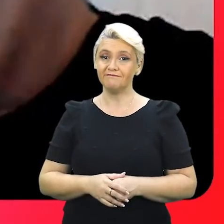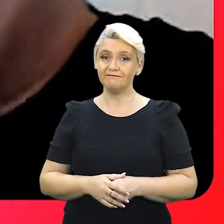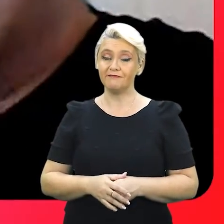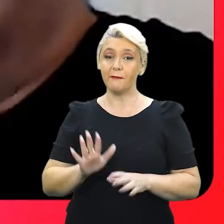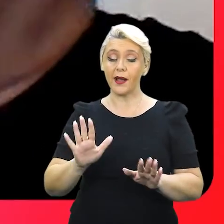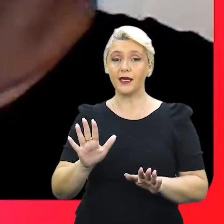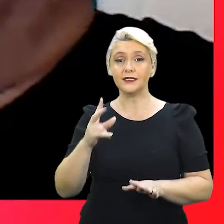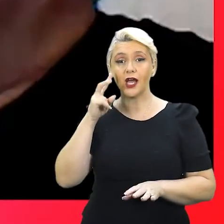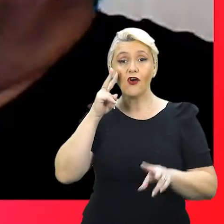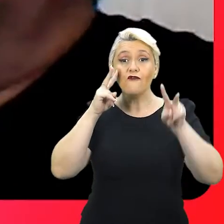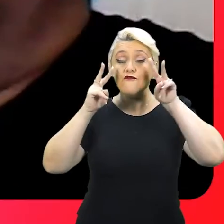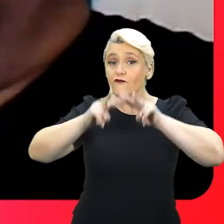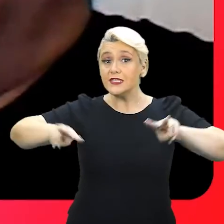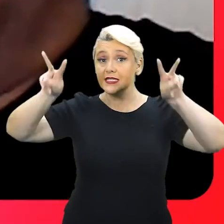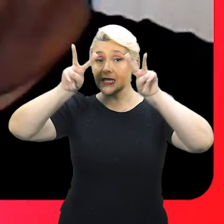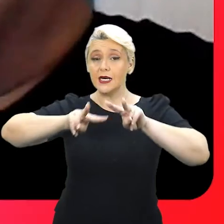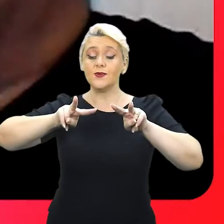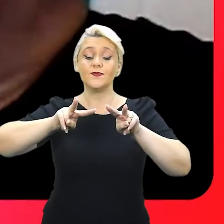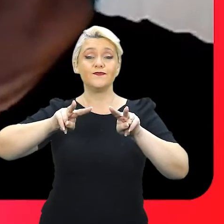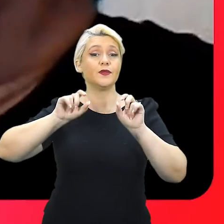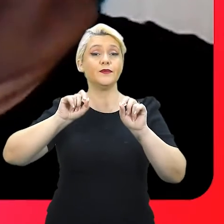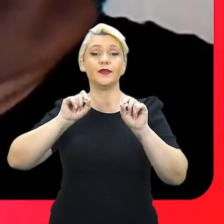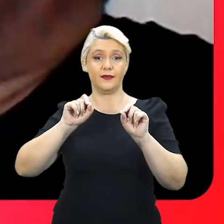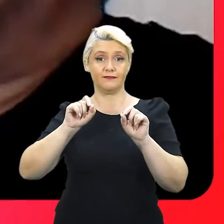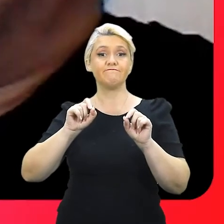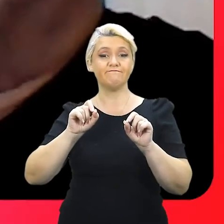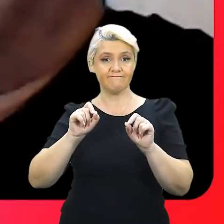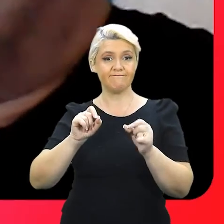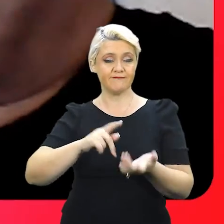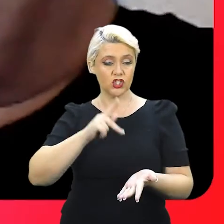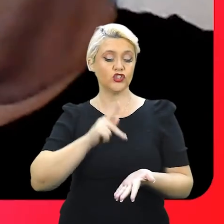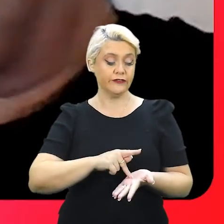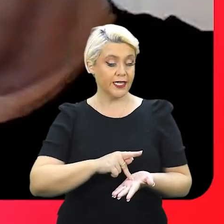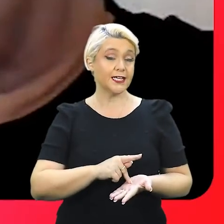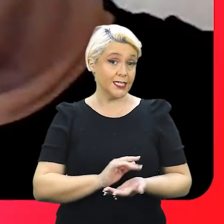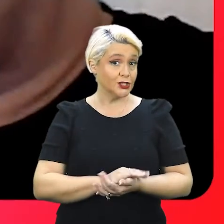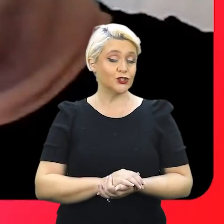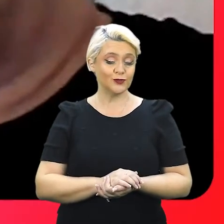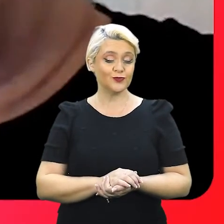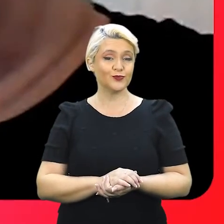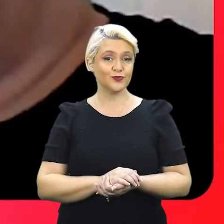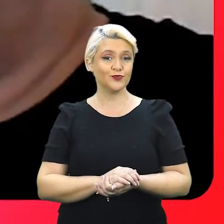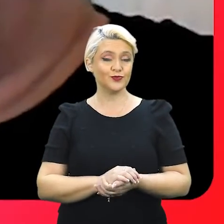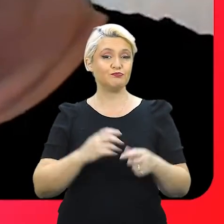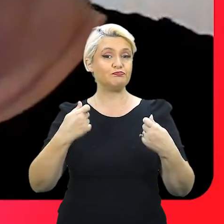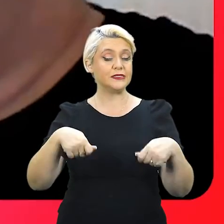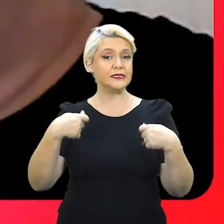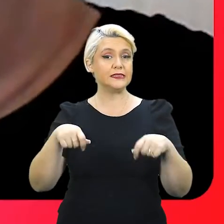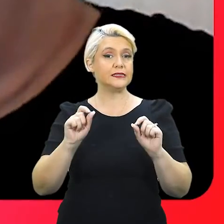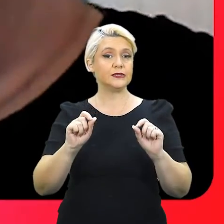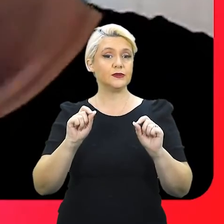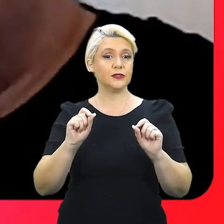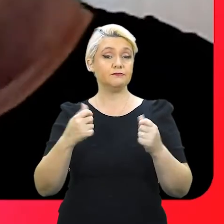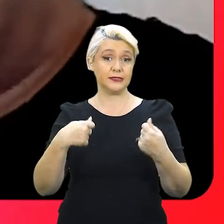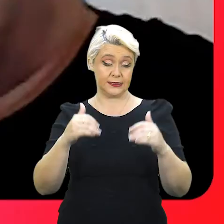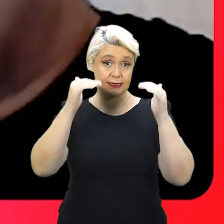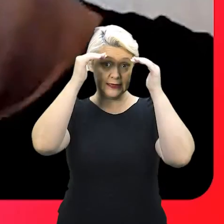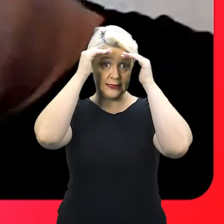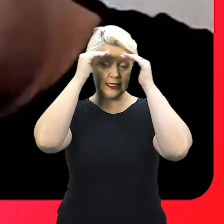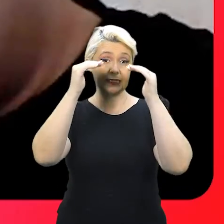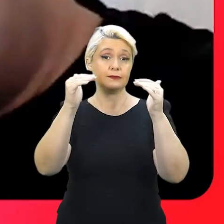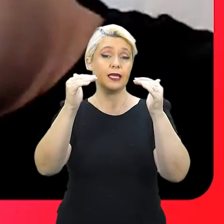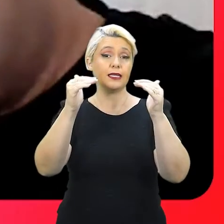a visão, ela realmente você tem que